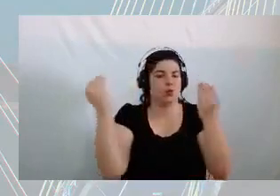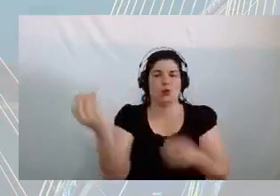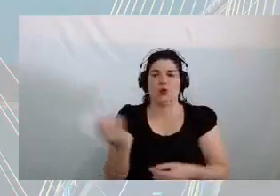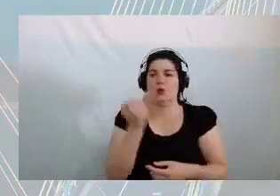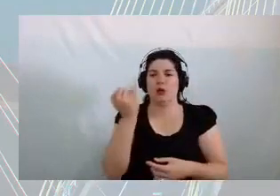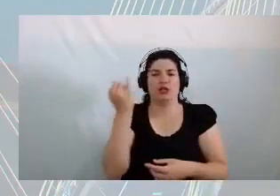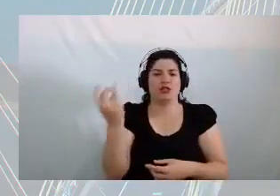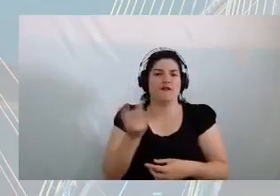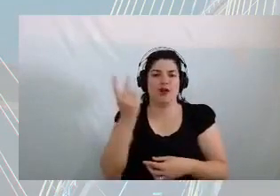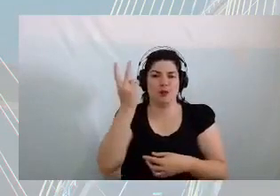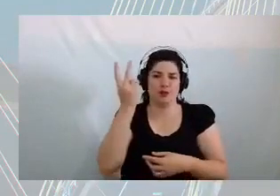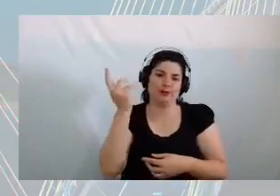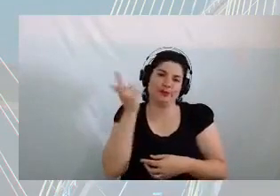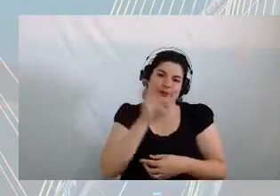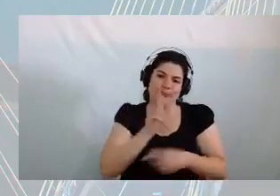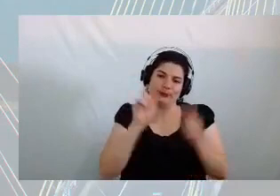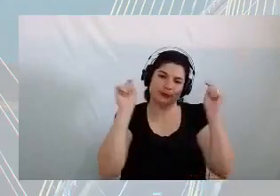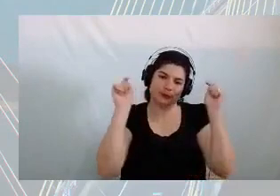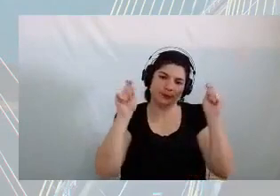data-driven bem sucedida.